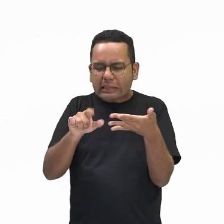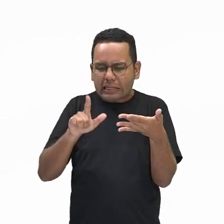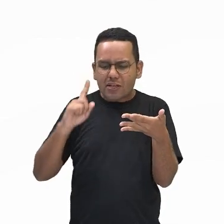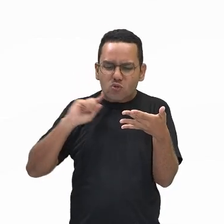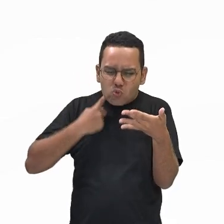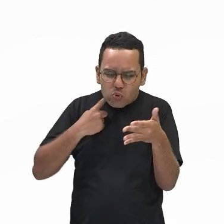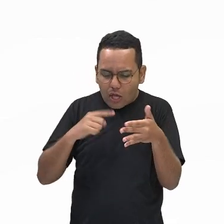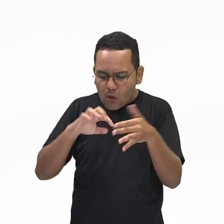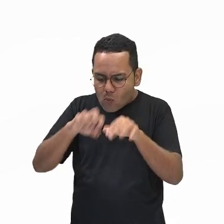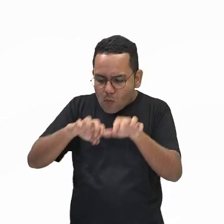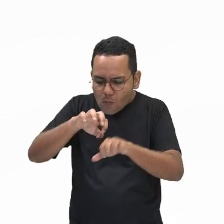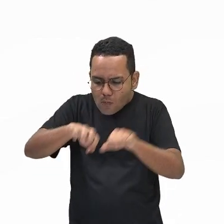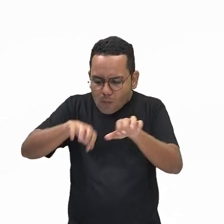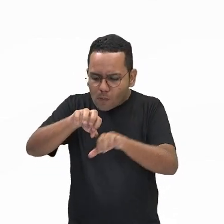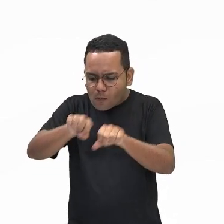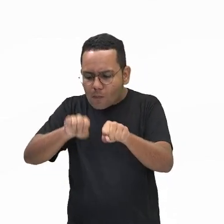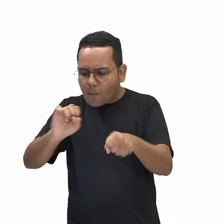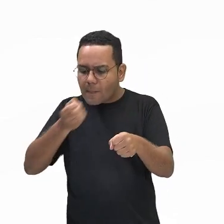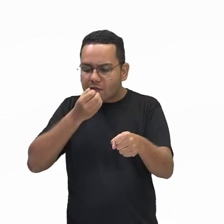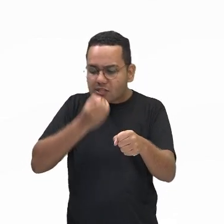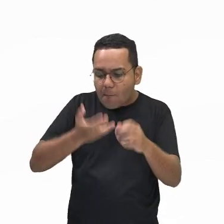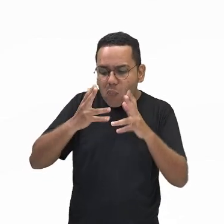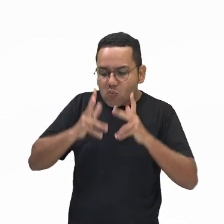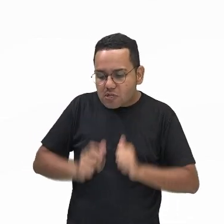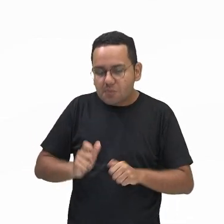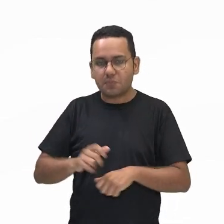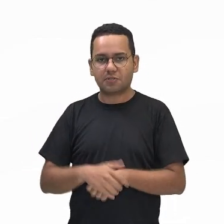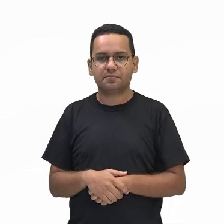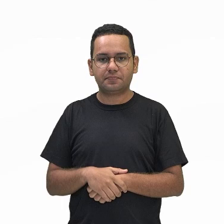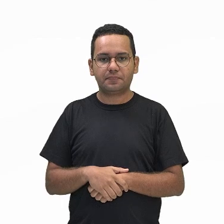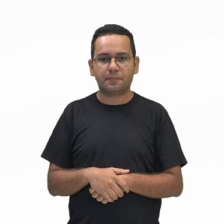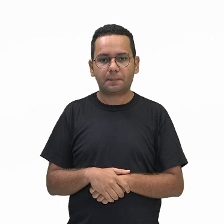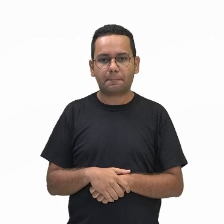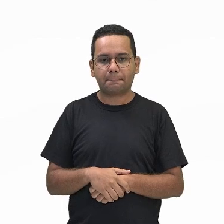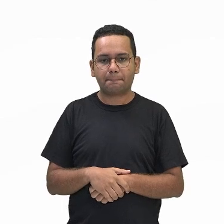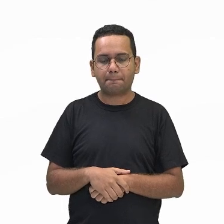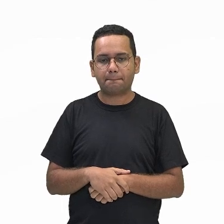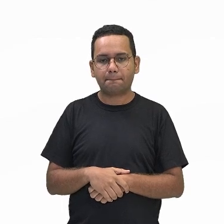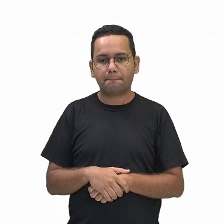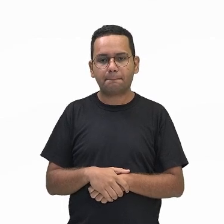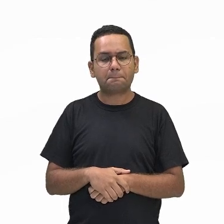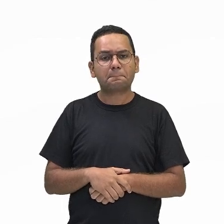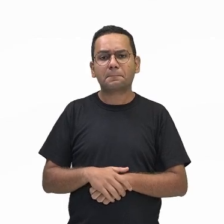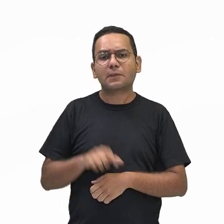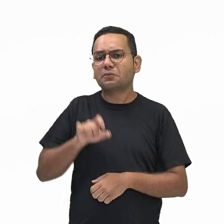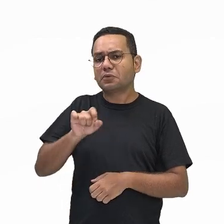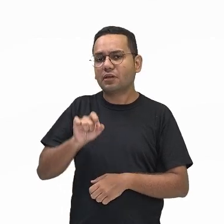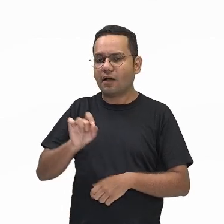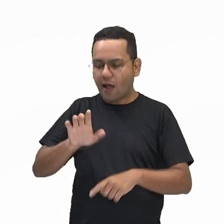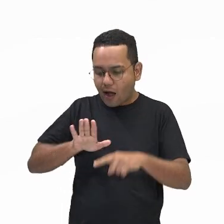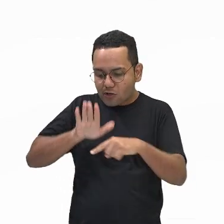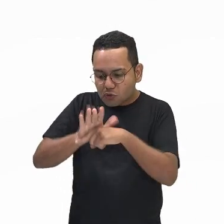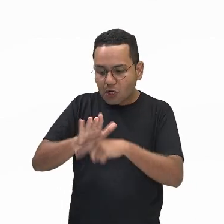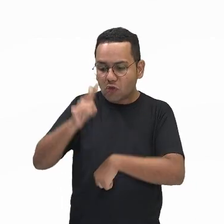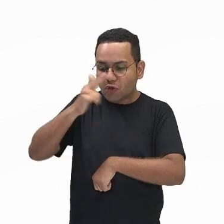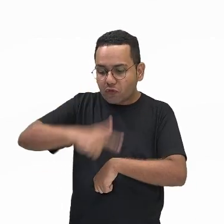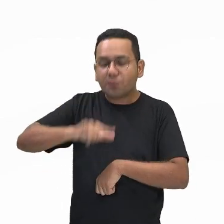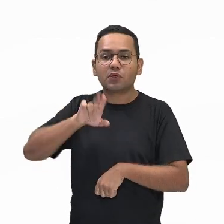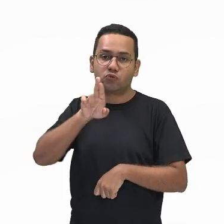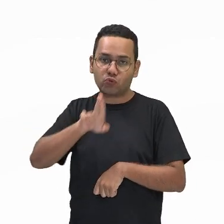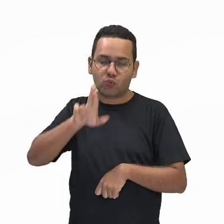que foi deixada ali nesses esgotos, né? E aí isso vai facilitar o reaproveitamento dessa água,